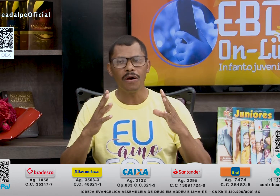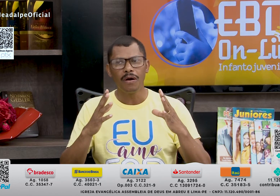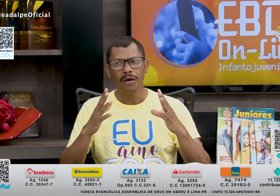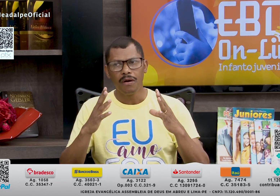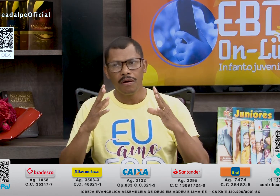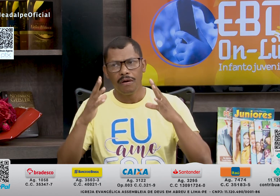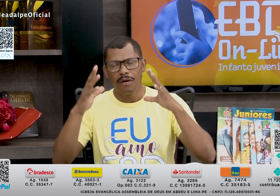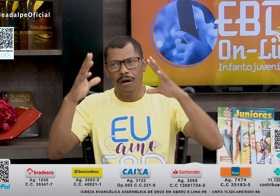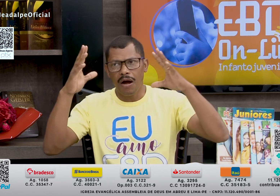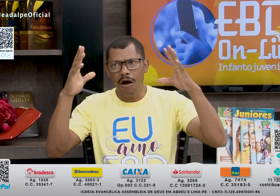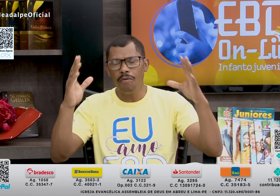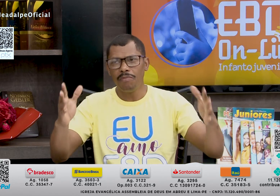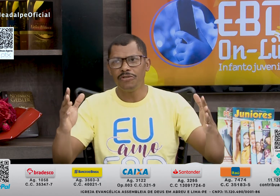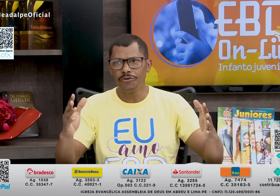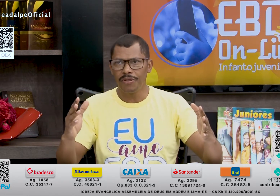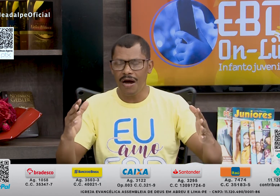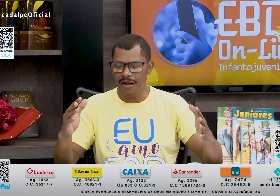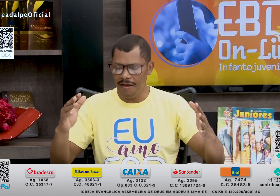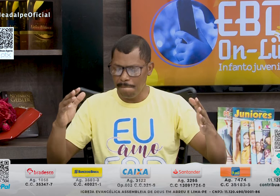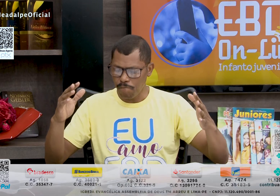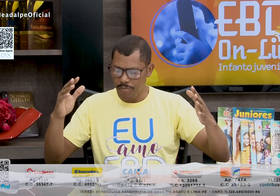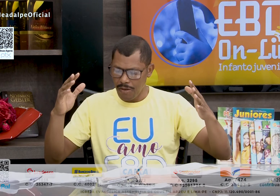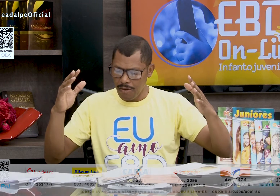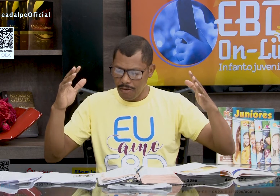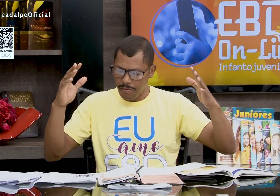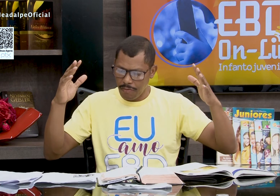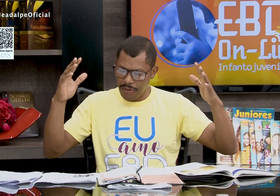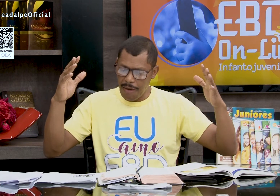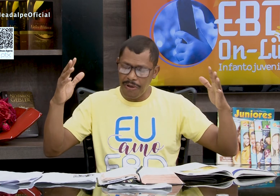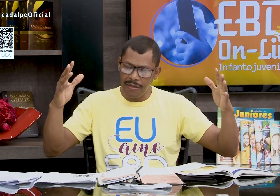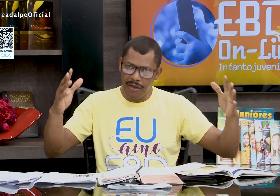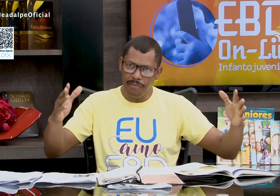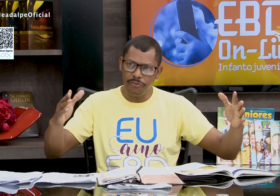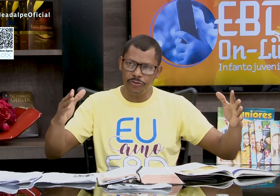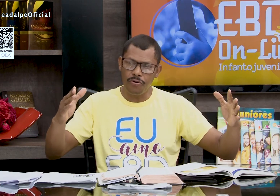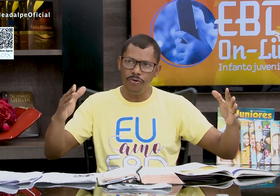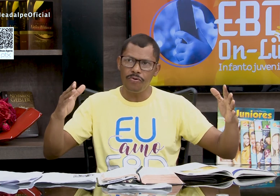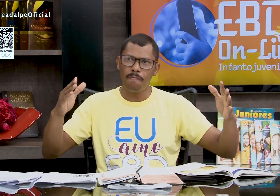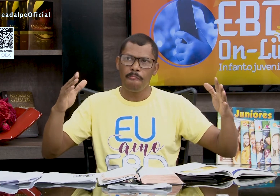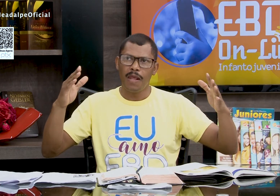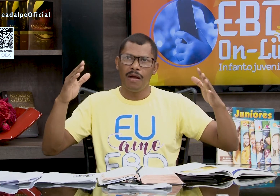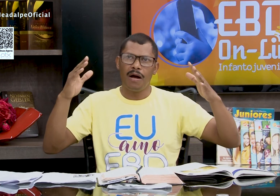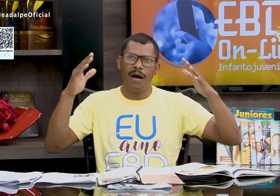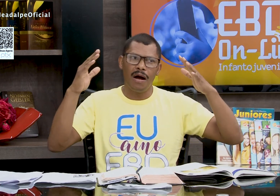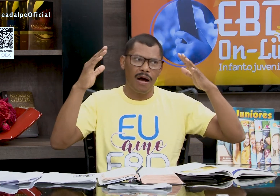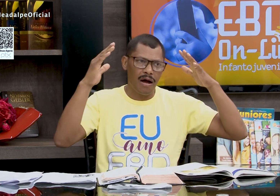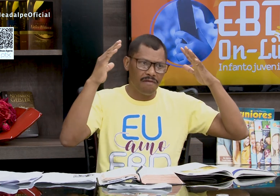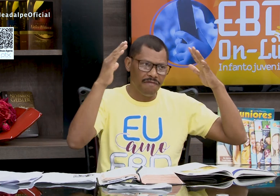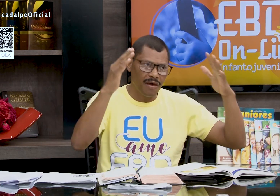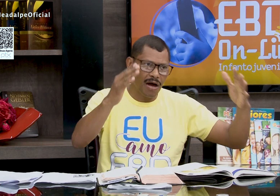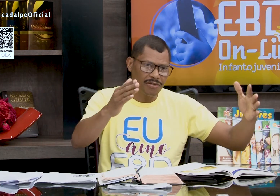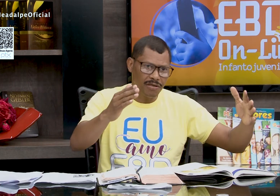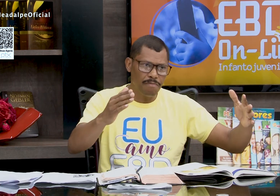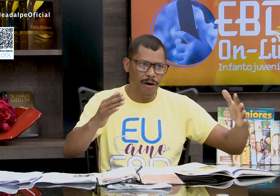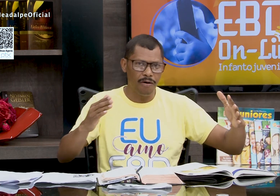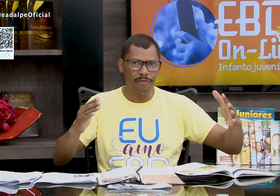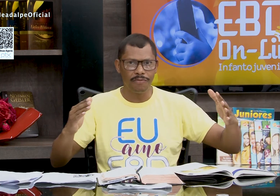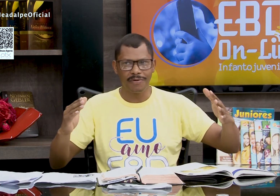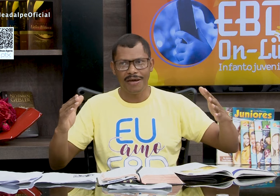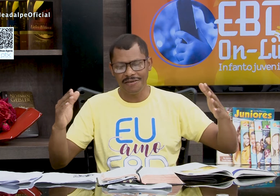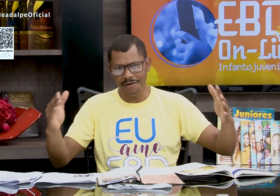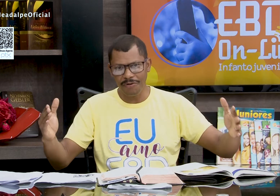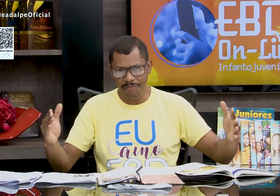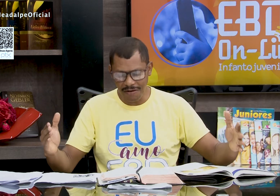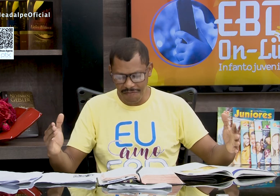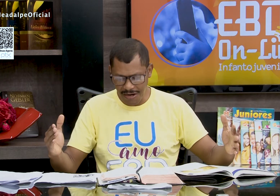com a obra missionária O que aprendemos com a viagem